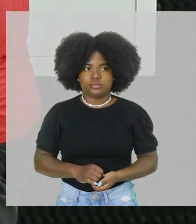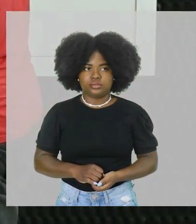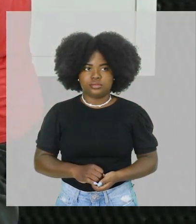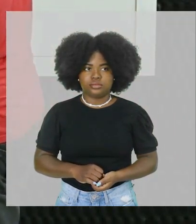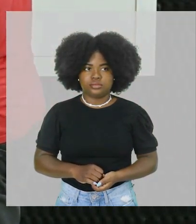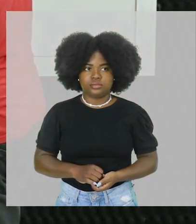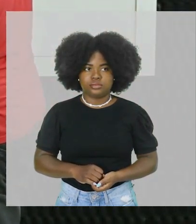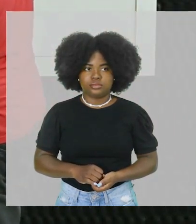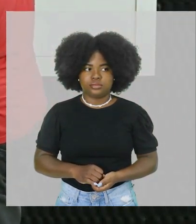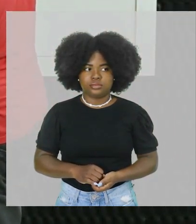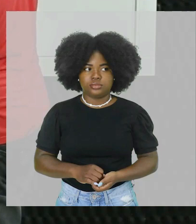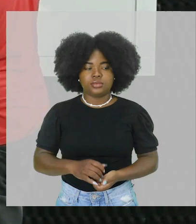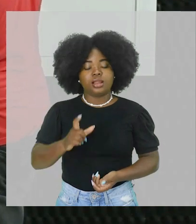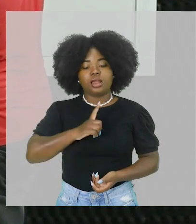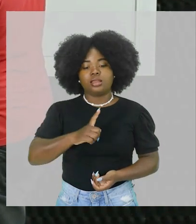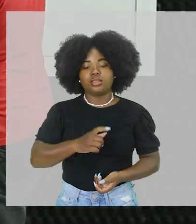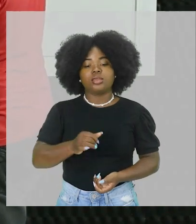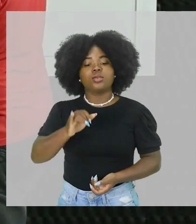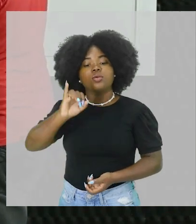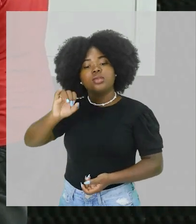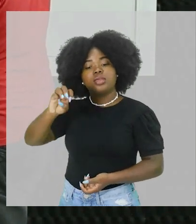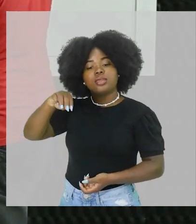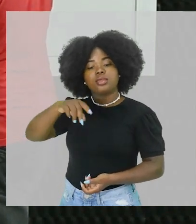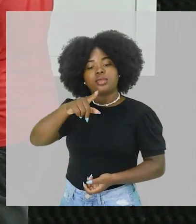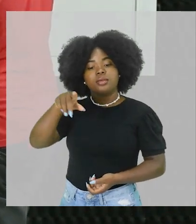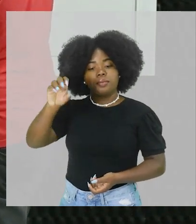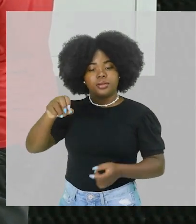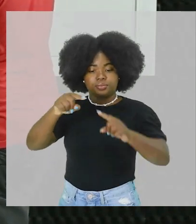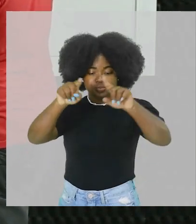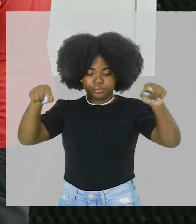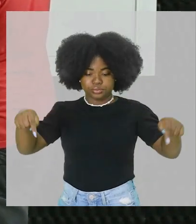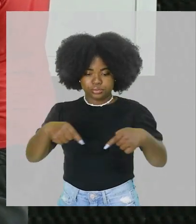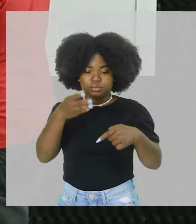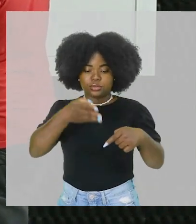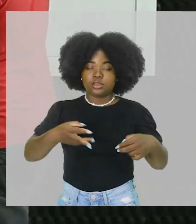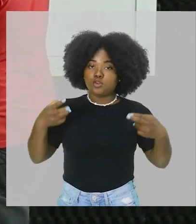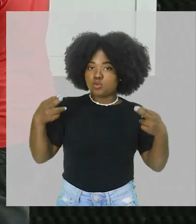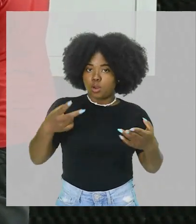do ímã. Vou colocar aqui do mesmo jeitinho, ó.